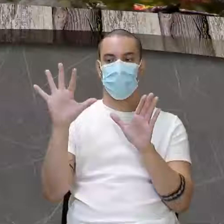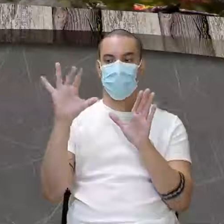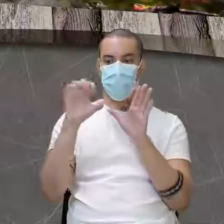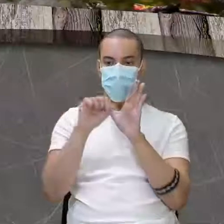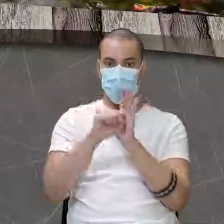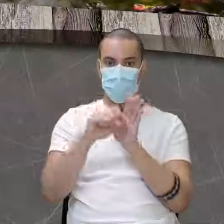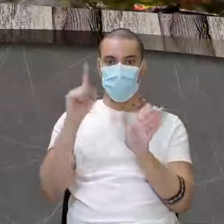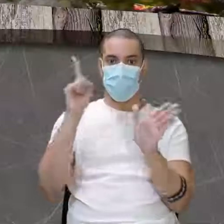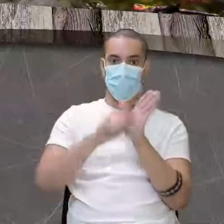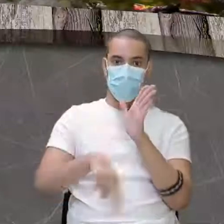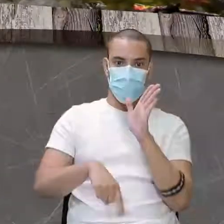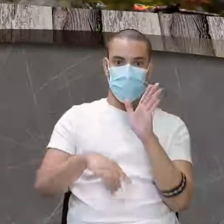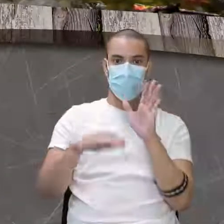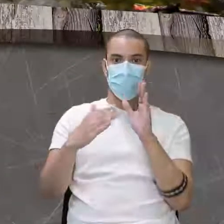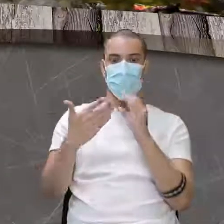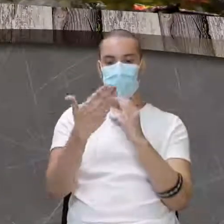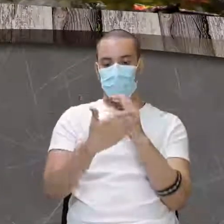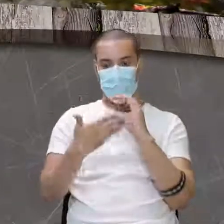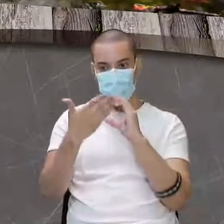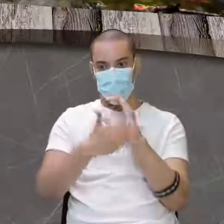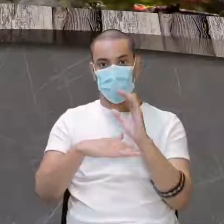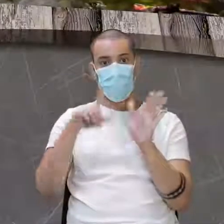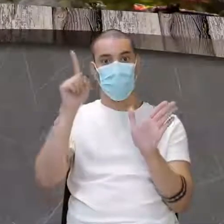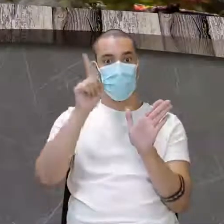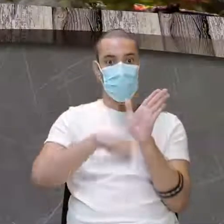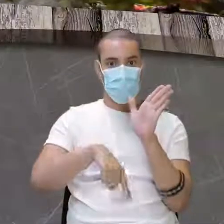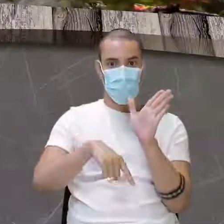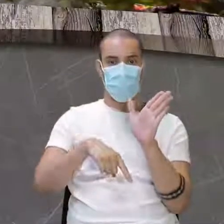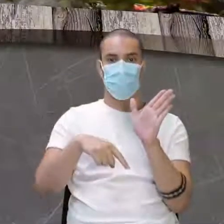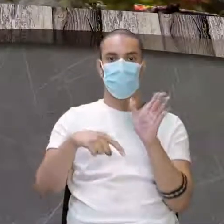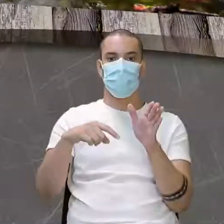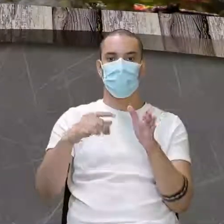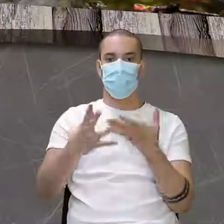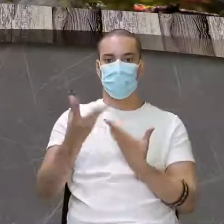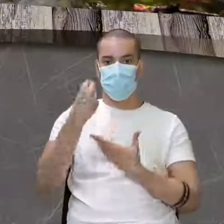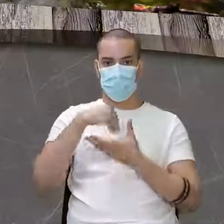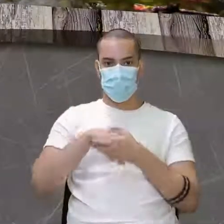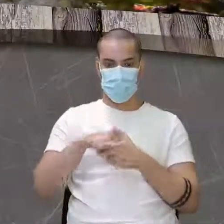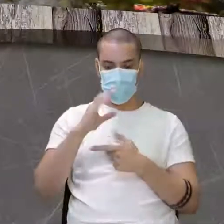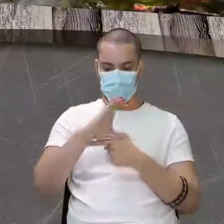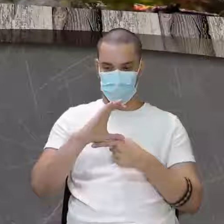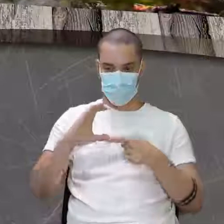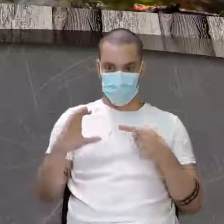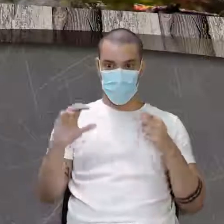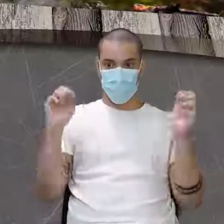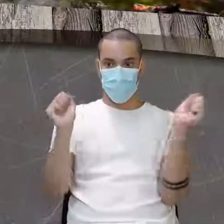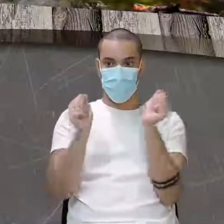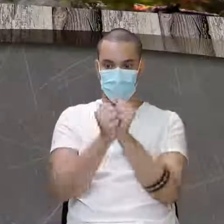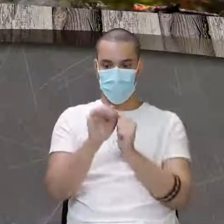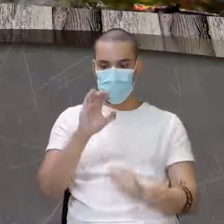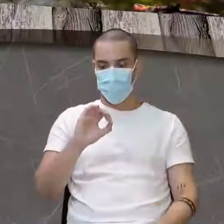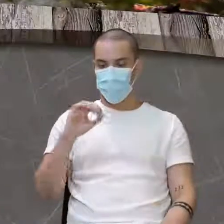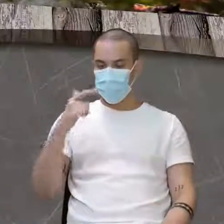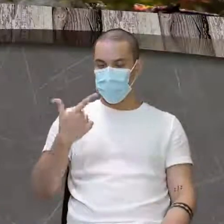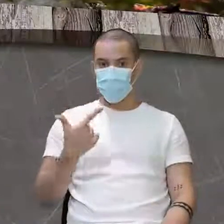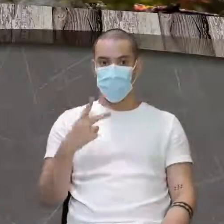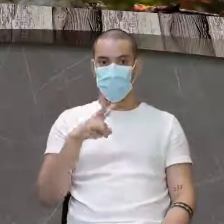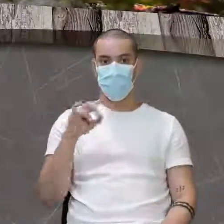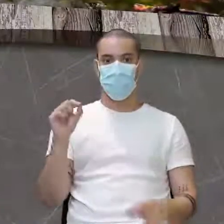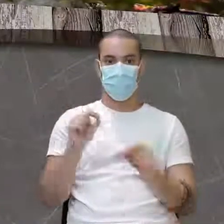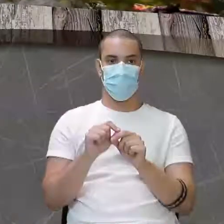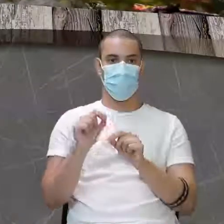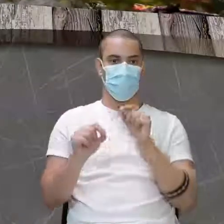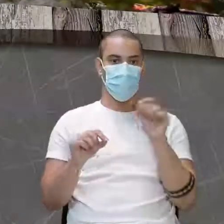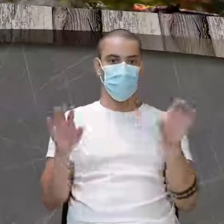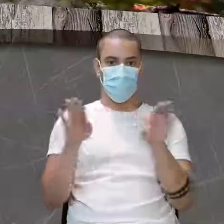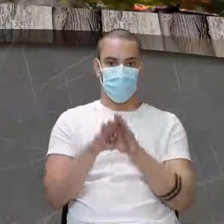fotossíntese, menos carboidratos, menos incorporação de carbono no organismo. E esse carbono, junto com o oxigênio, vão fazer